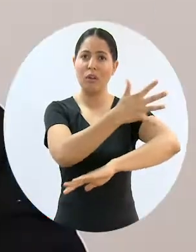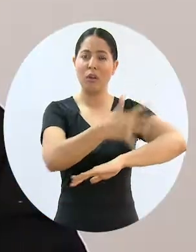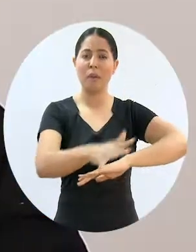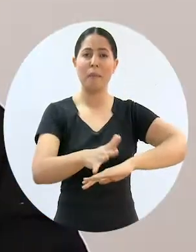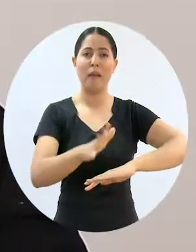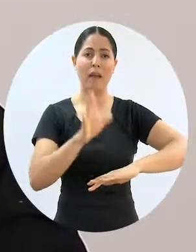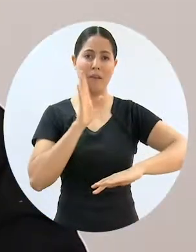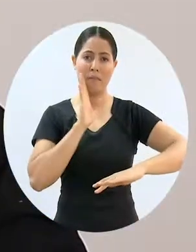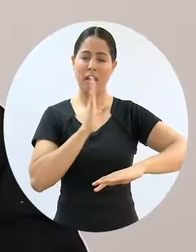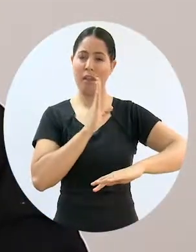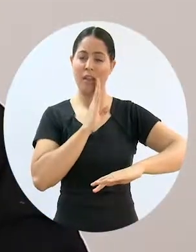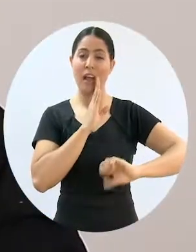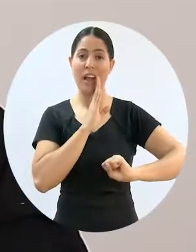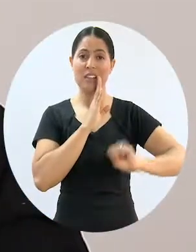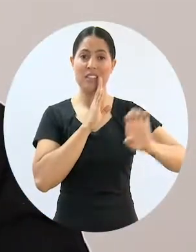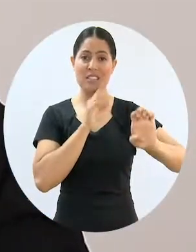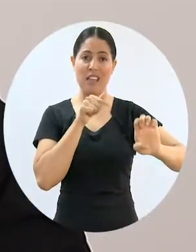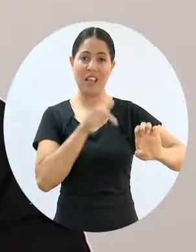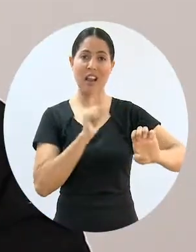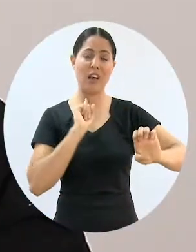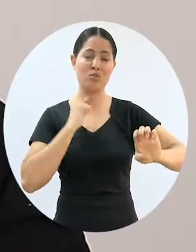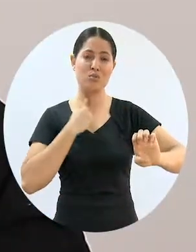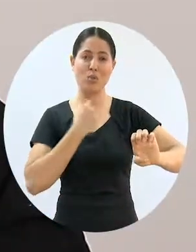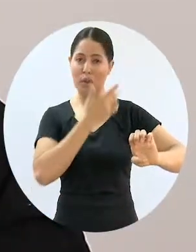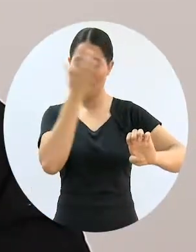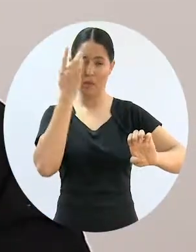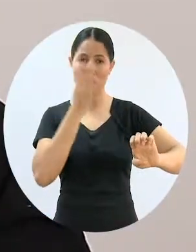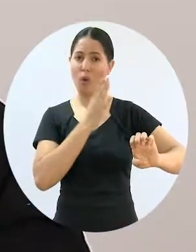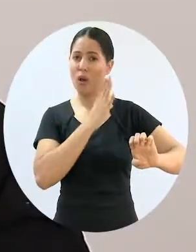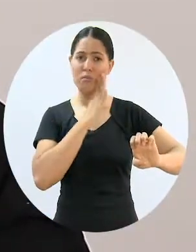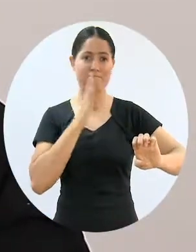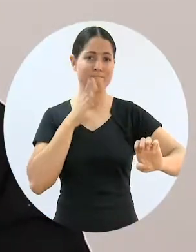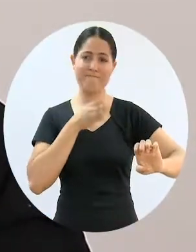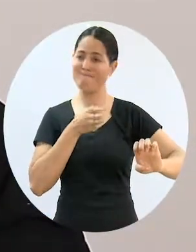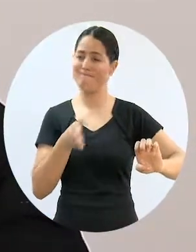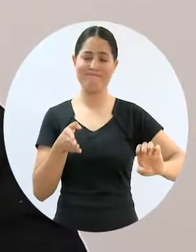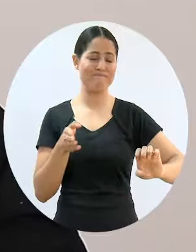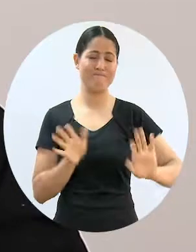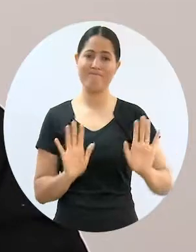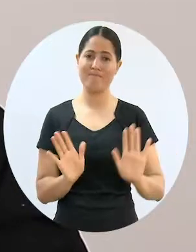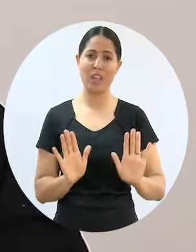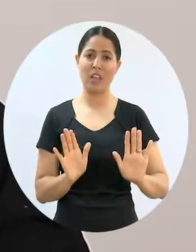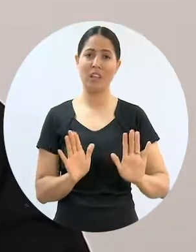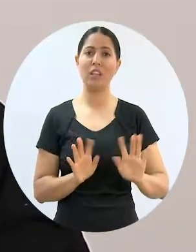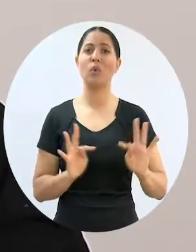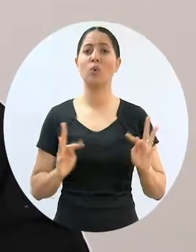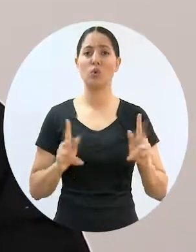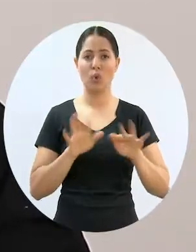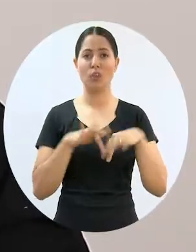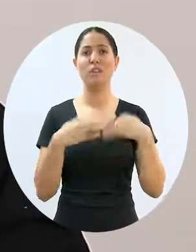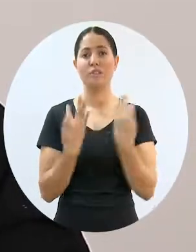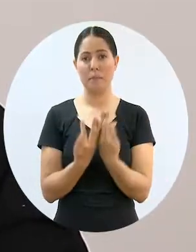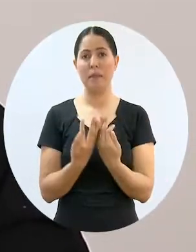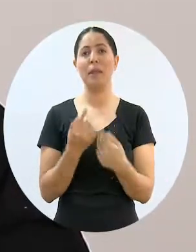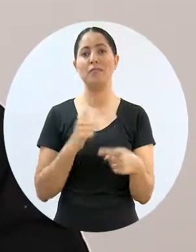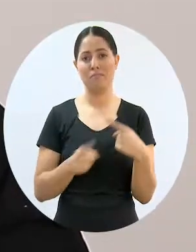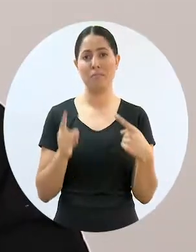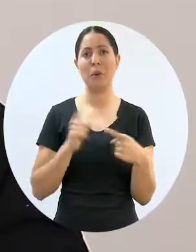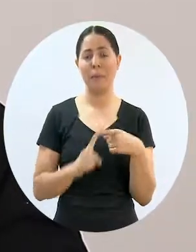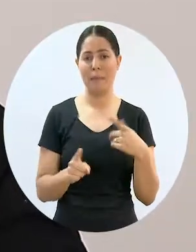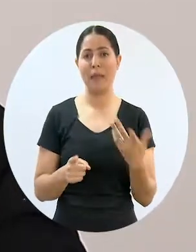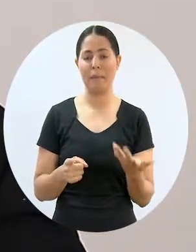a praia estivesse suja, ninguém ia frequentar o bar da mãe dele e a família dele ia ter que passar por